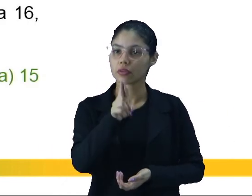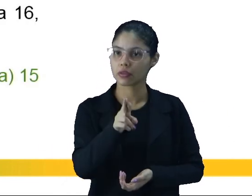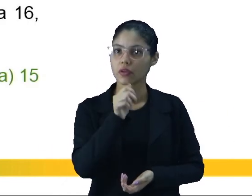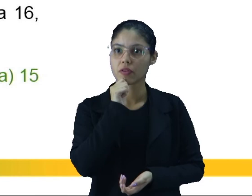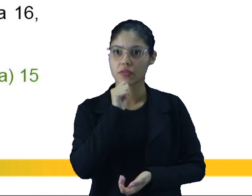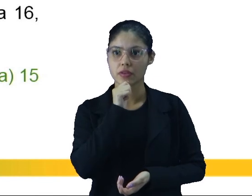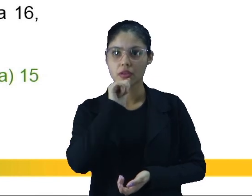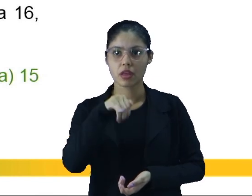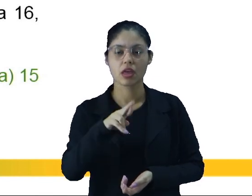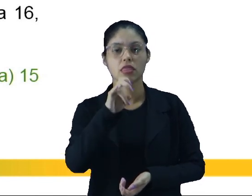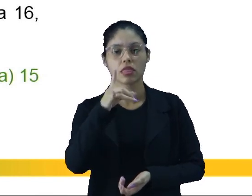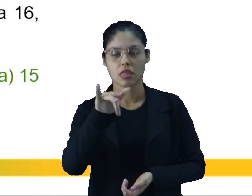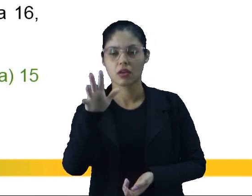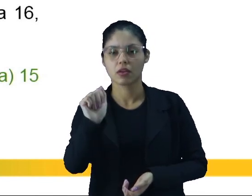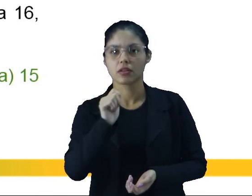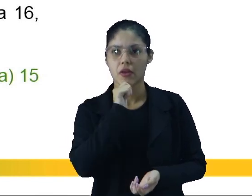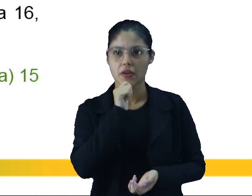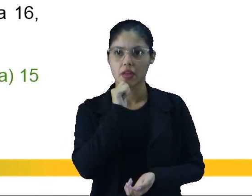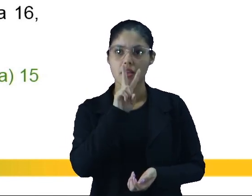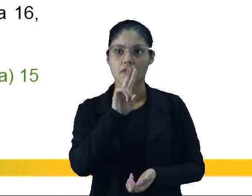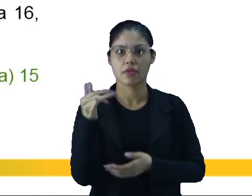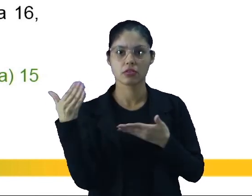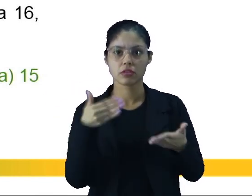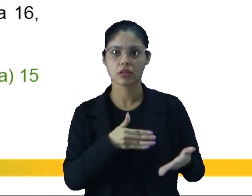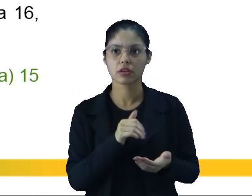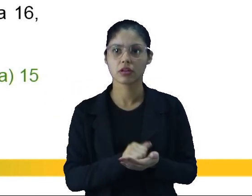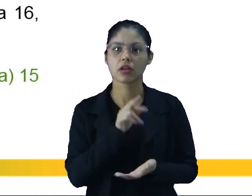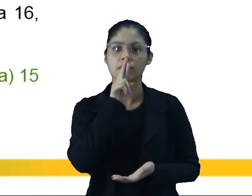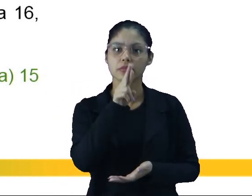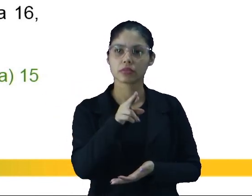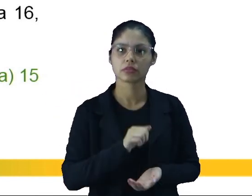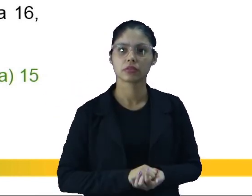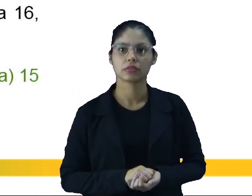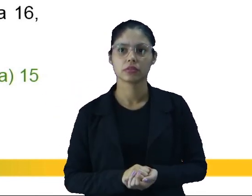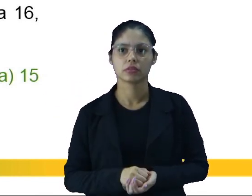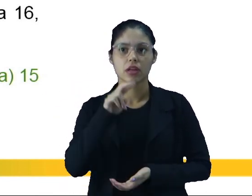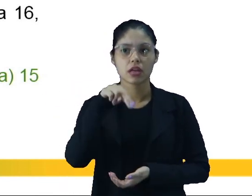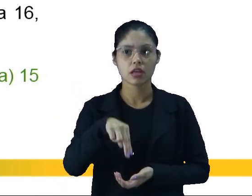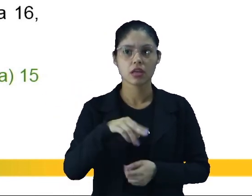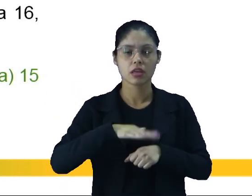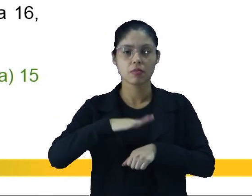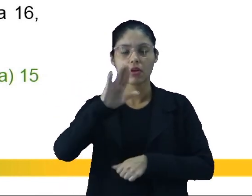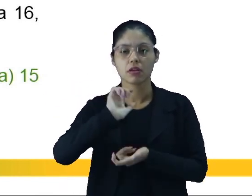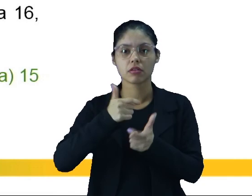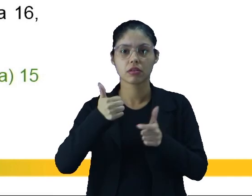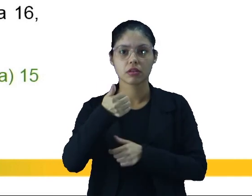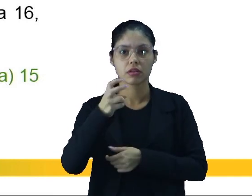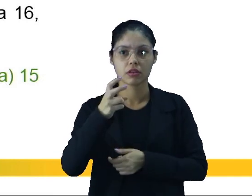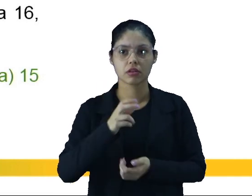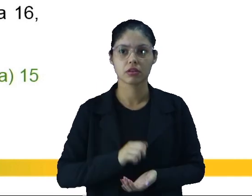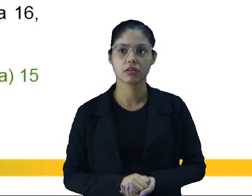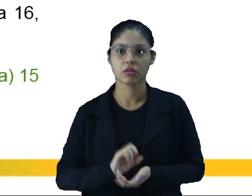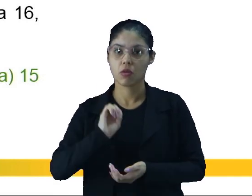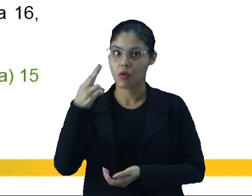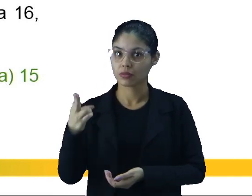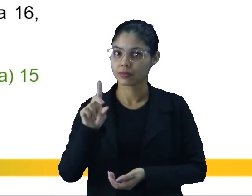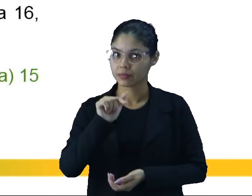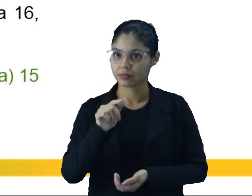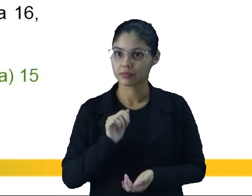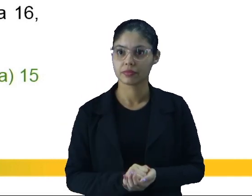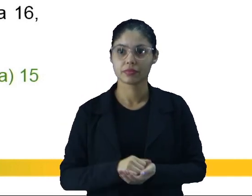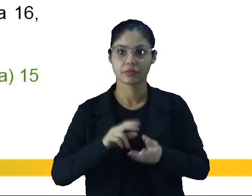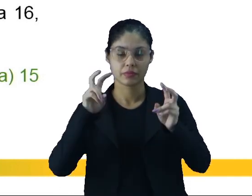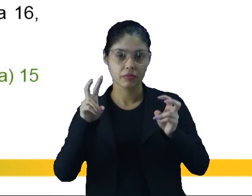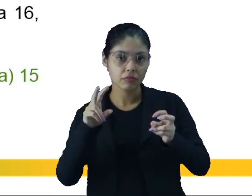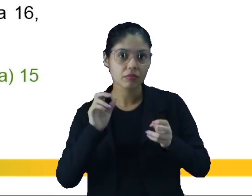a inequação, a gente vai chegar nessa resolução, tá? N maior que 15. Ou seja, pessoal,